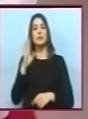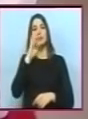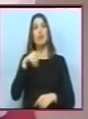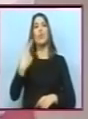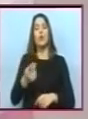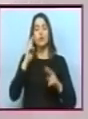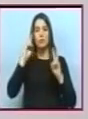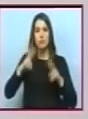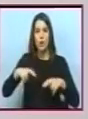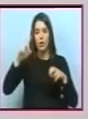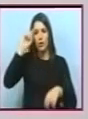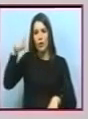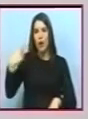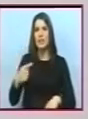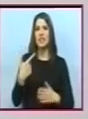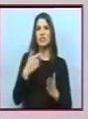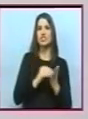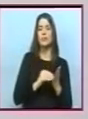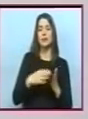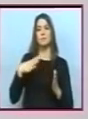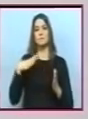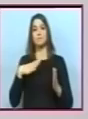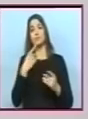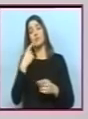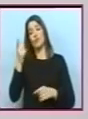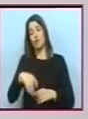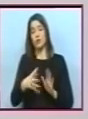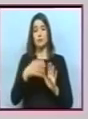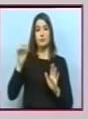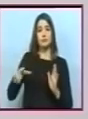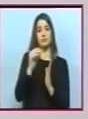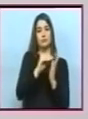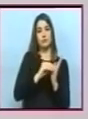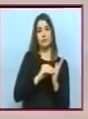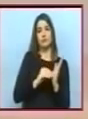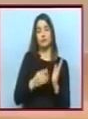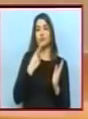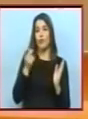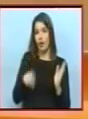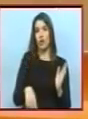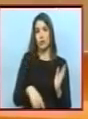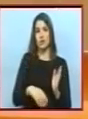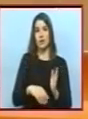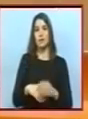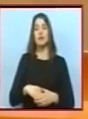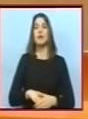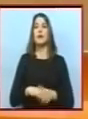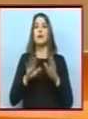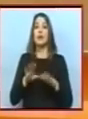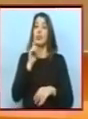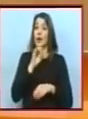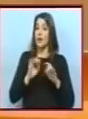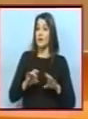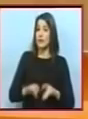bem, quando se descobre tem que se retificar a escritura de habilitação de herdeiros e depois agir em conformidade. Tudo isto seria evitável